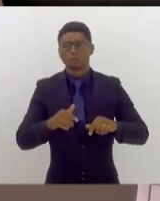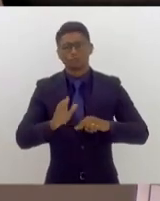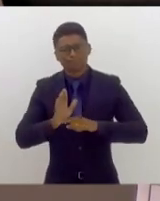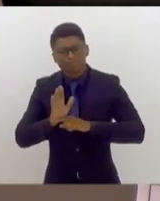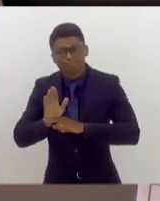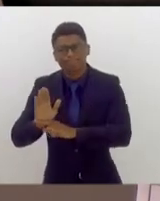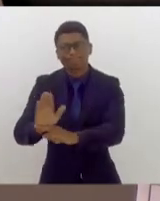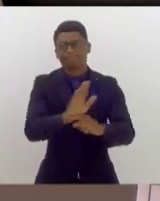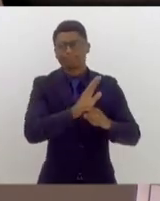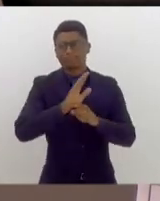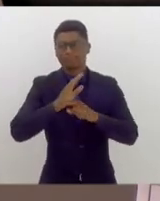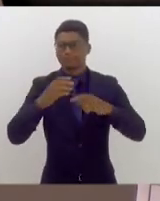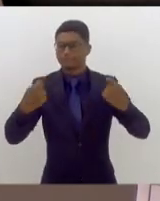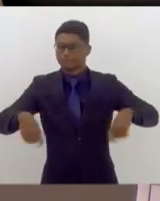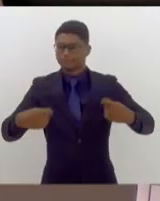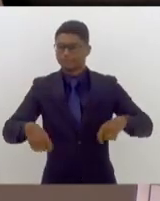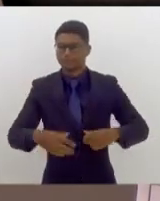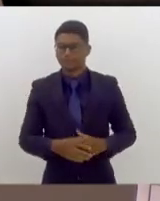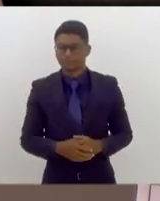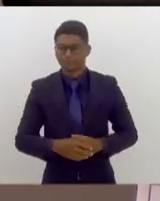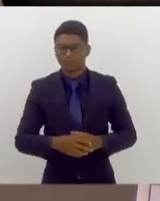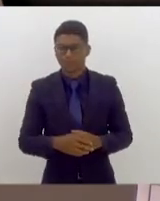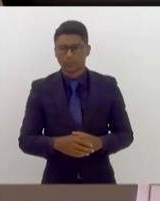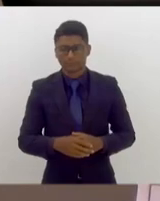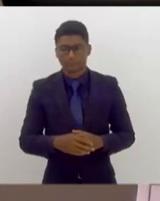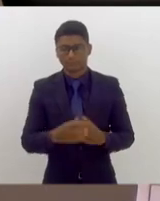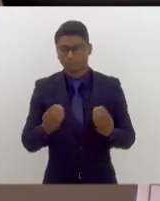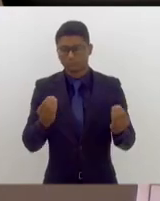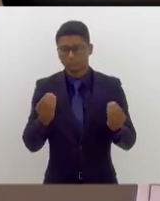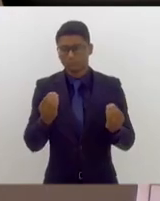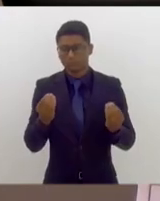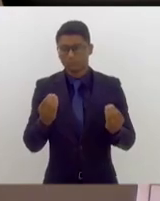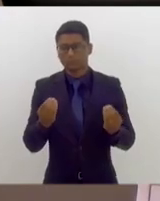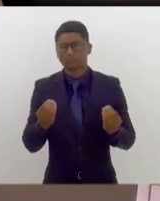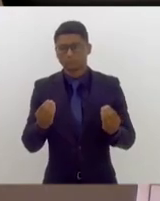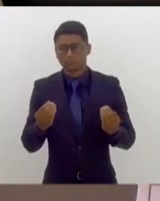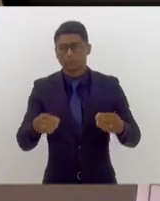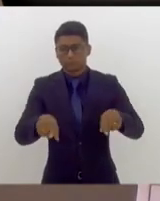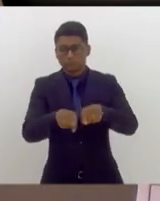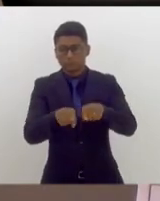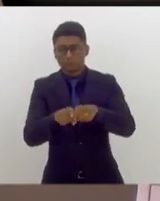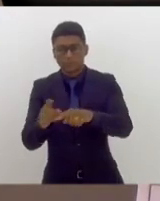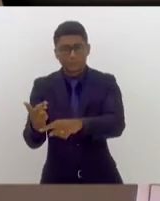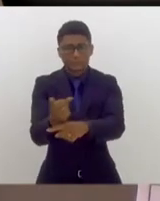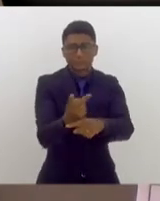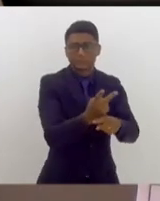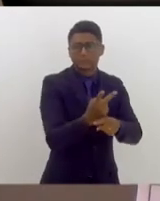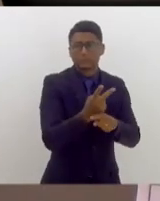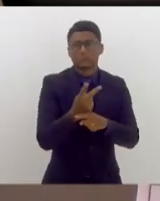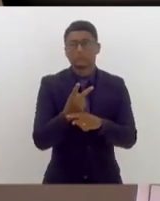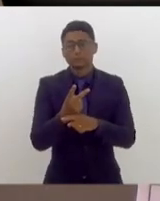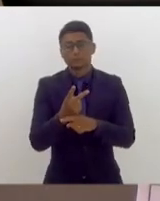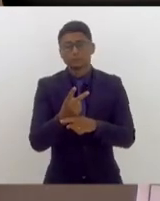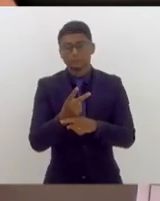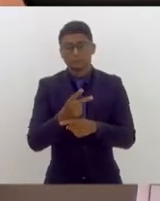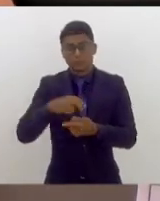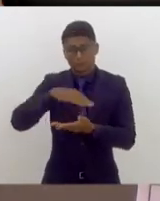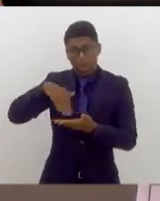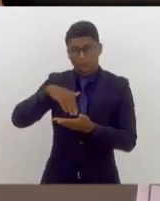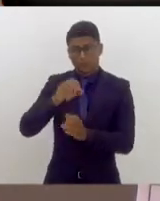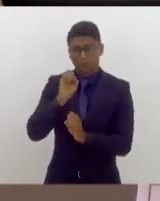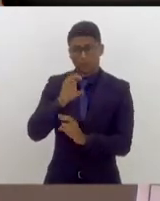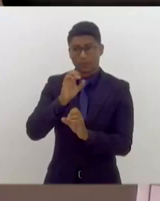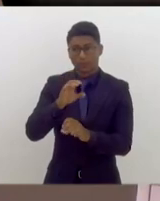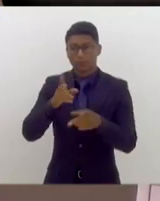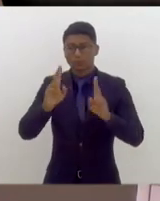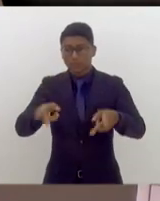isto. Né? A busca ativa, ela entrou definitivamente no léxico da SEDUC. A SEDUC, para todos os lados em que vai, ela